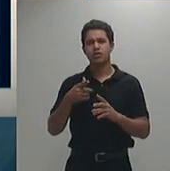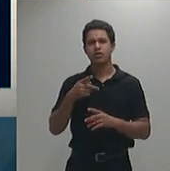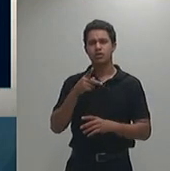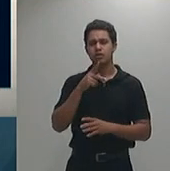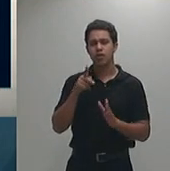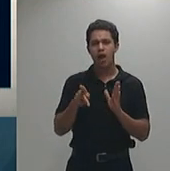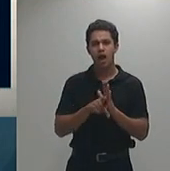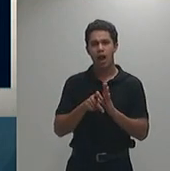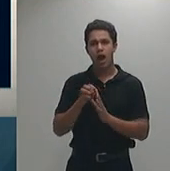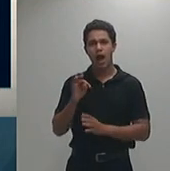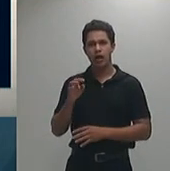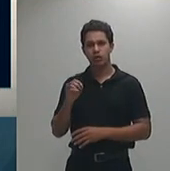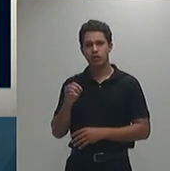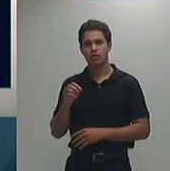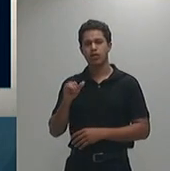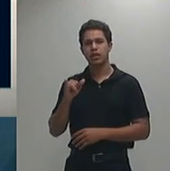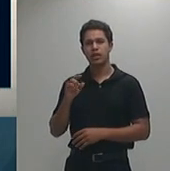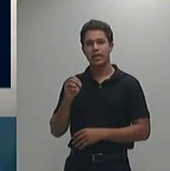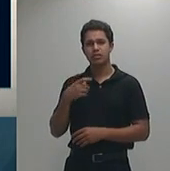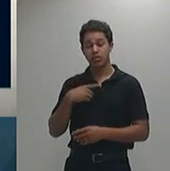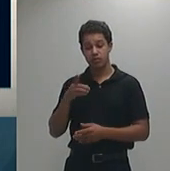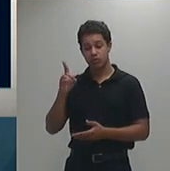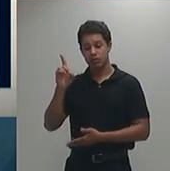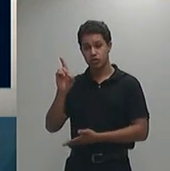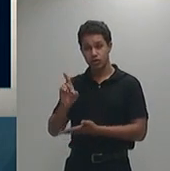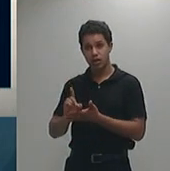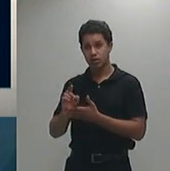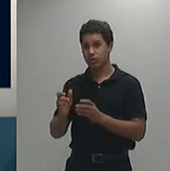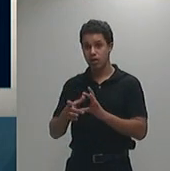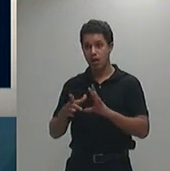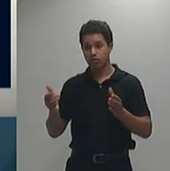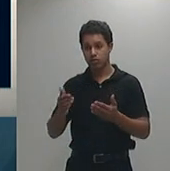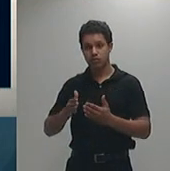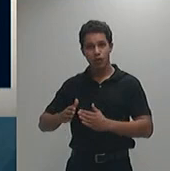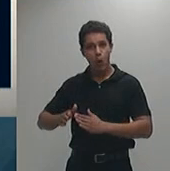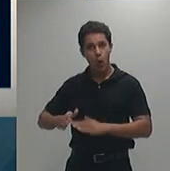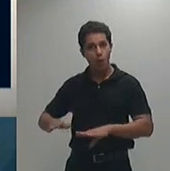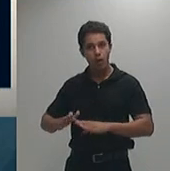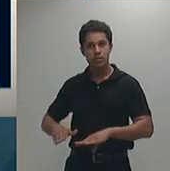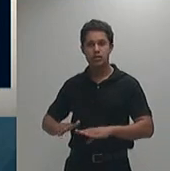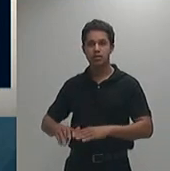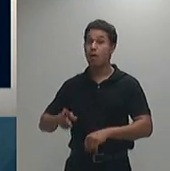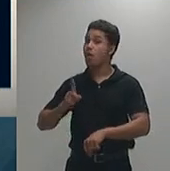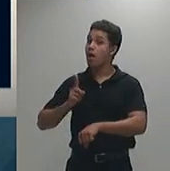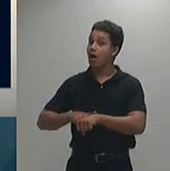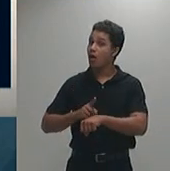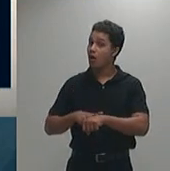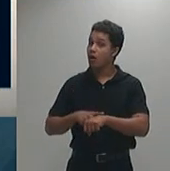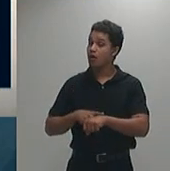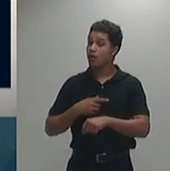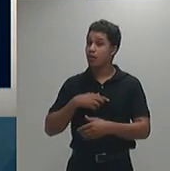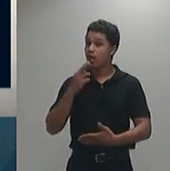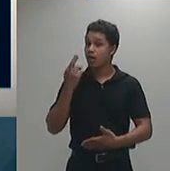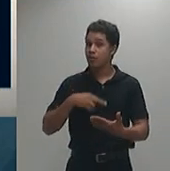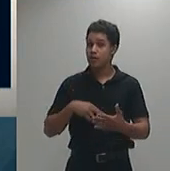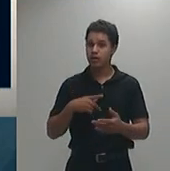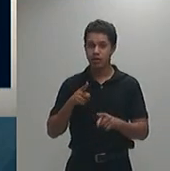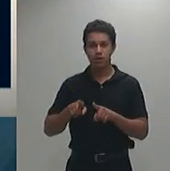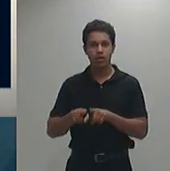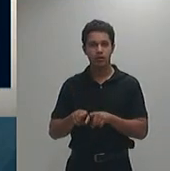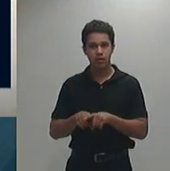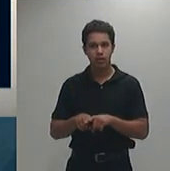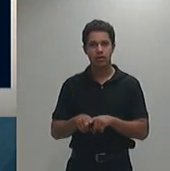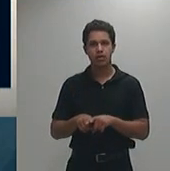direitos tanto DG real função imediata da prestação na grade como atender e Reparações